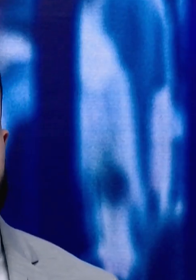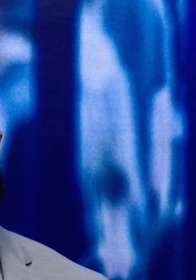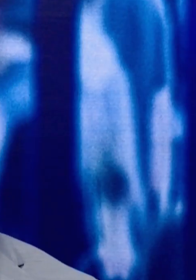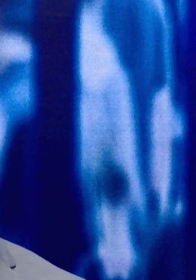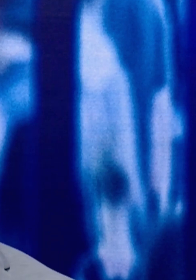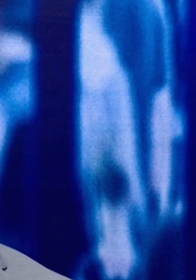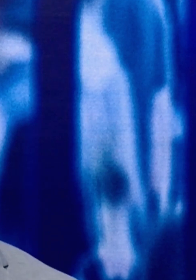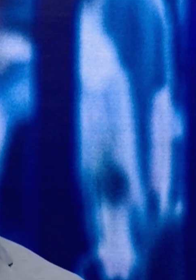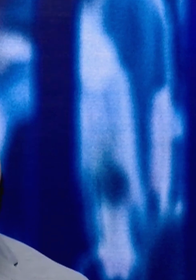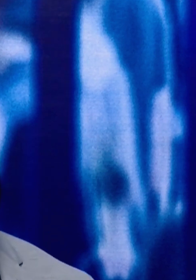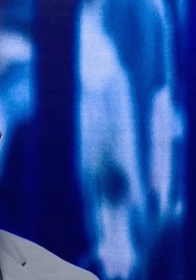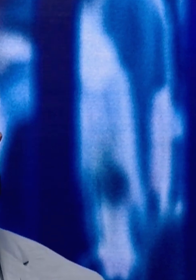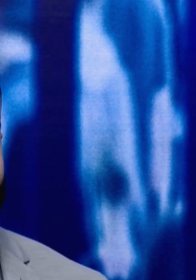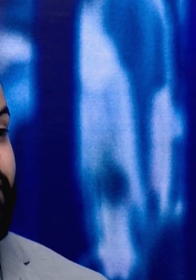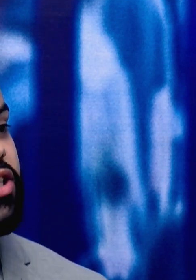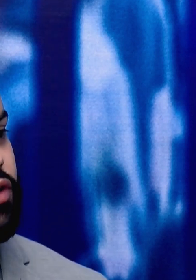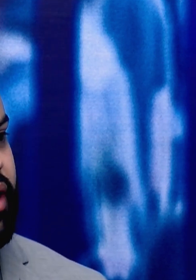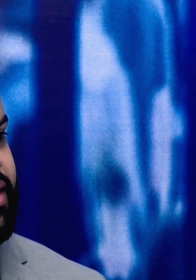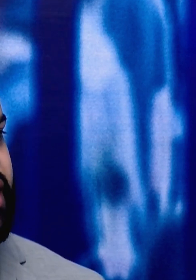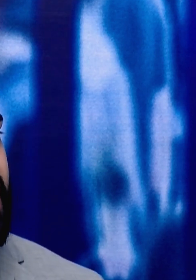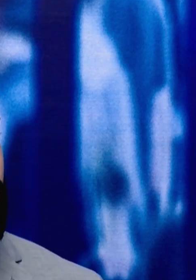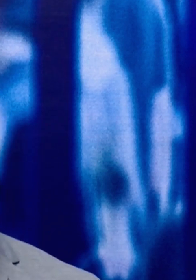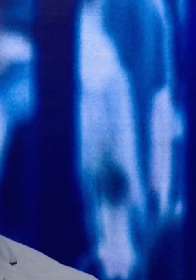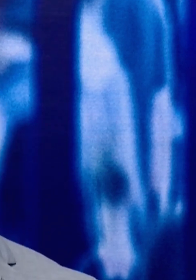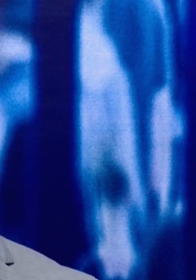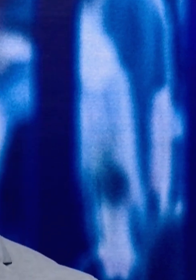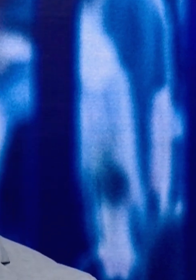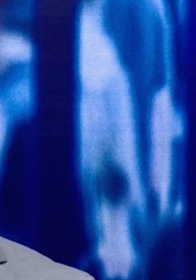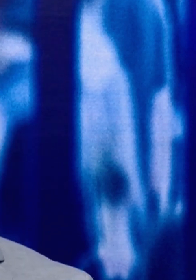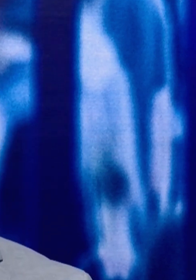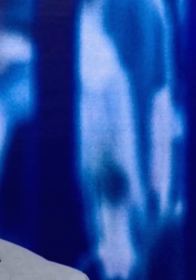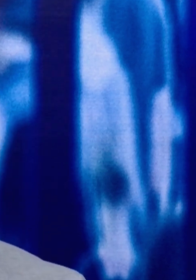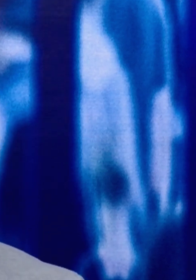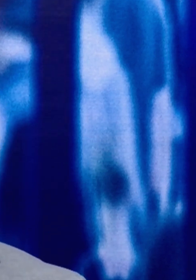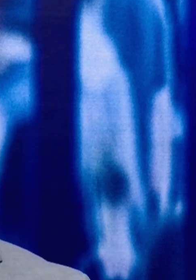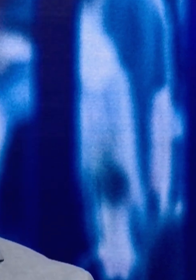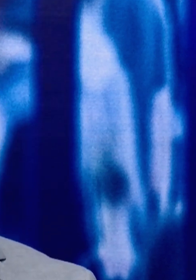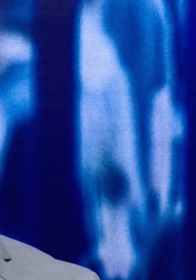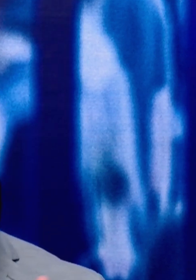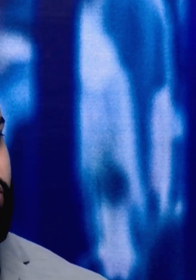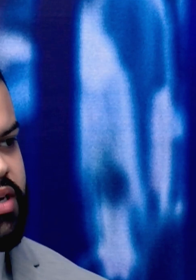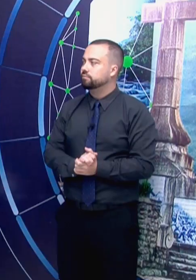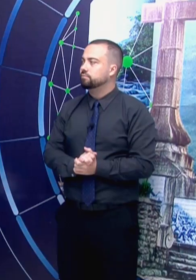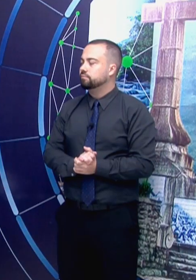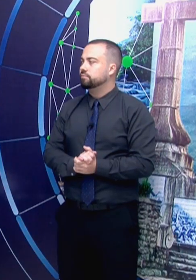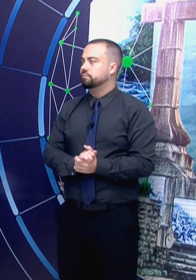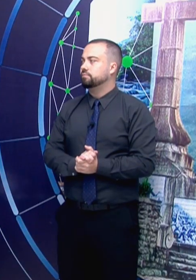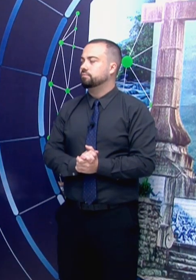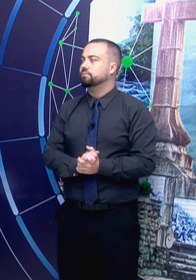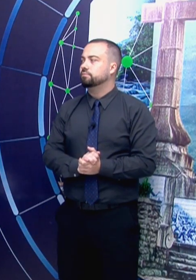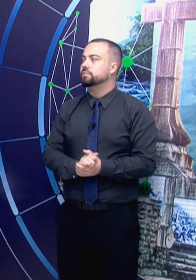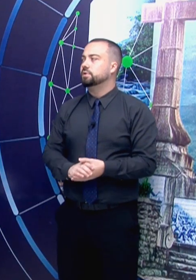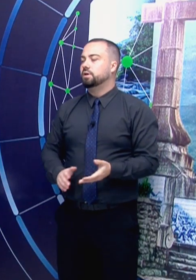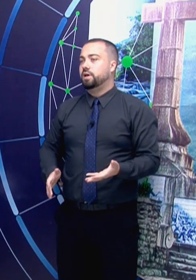do passageiro. Agora, em situação de assédio e também de violência, qual a proteção que tem o passageiro aí em relação ao motorista e também com